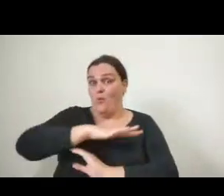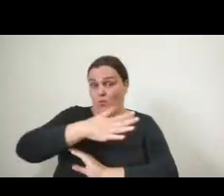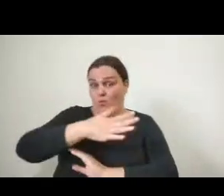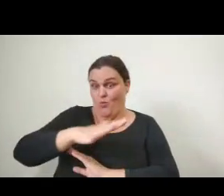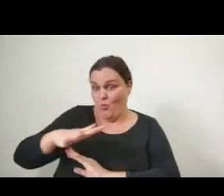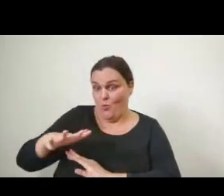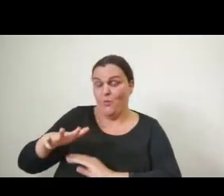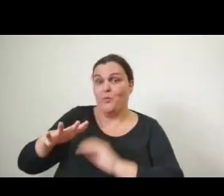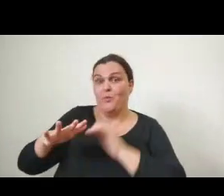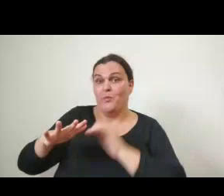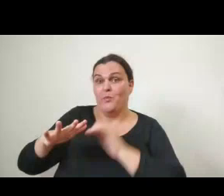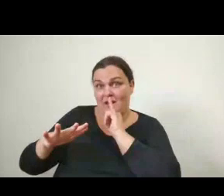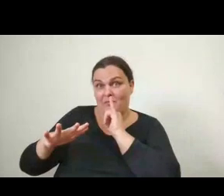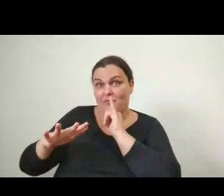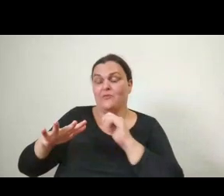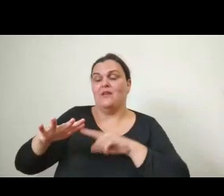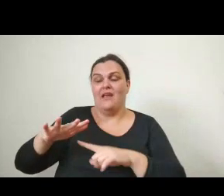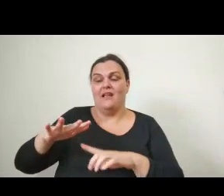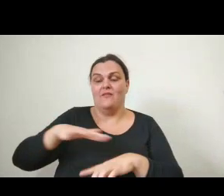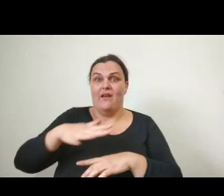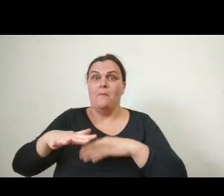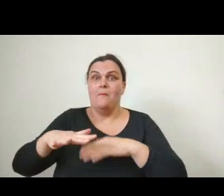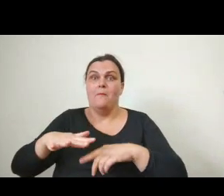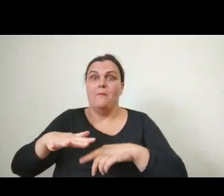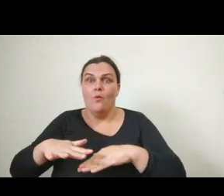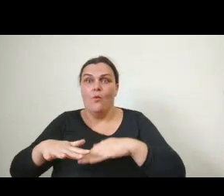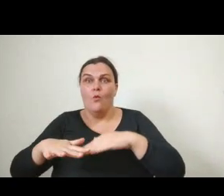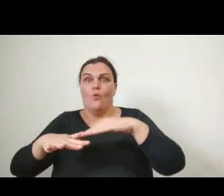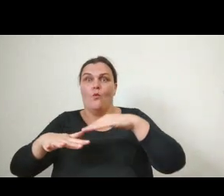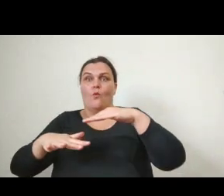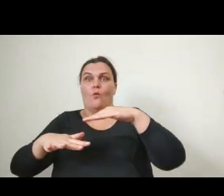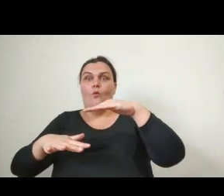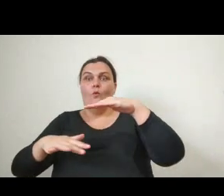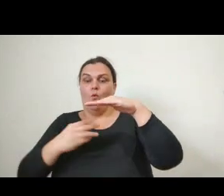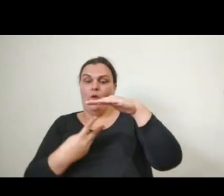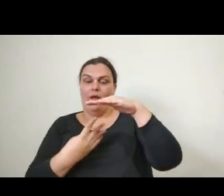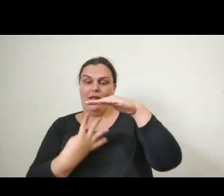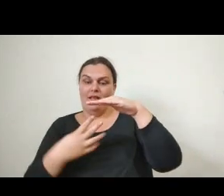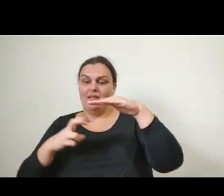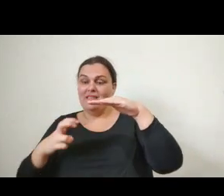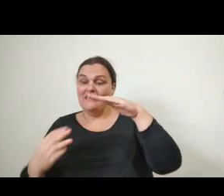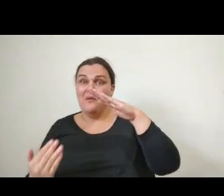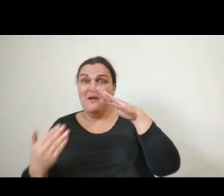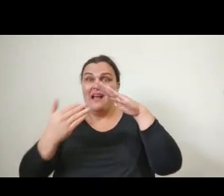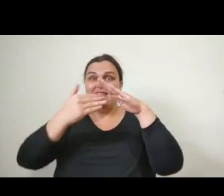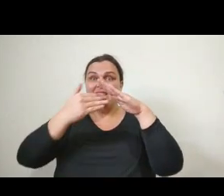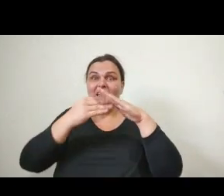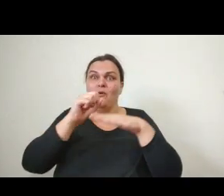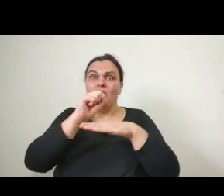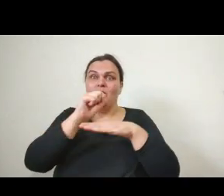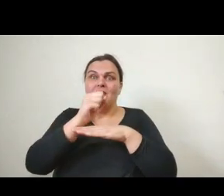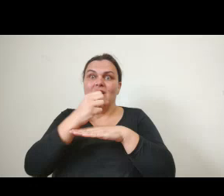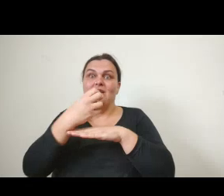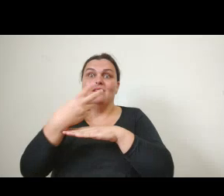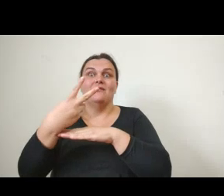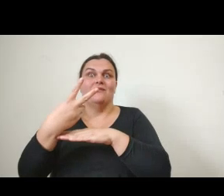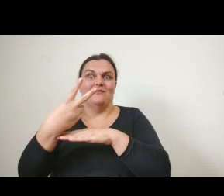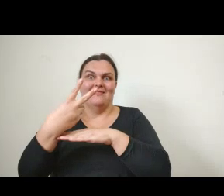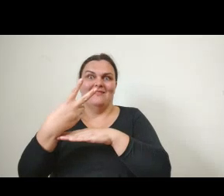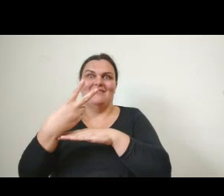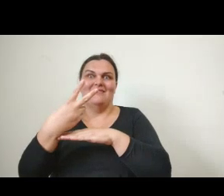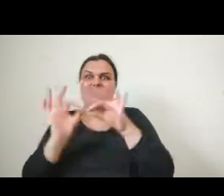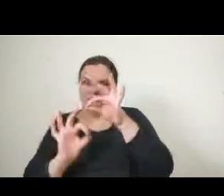centímetros. Repito que tem estimativas, né, tem previsões que falam